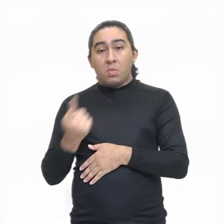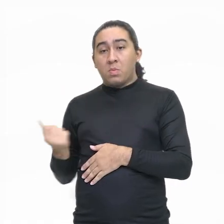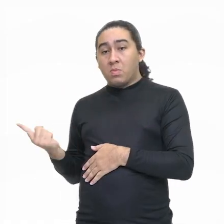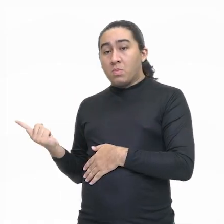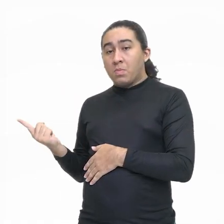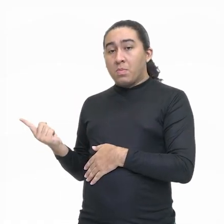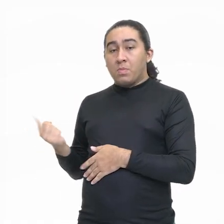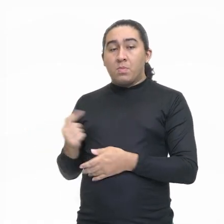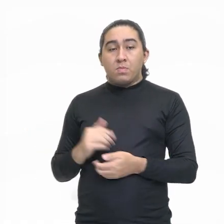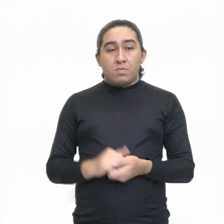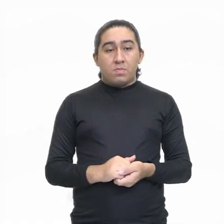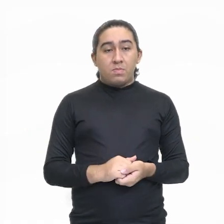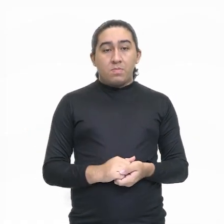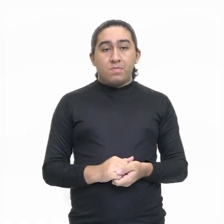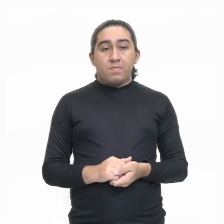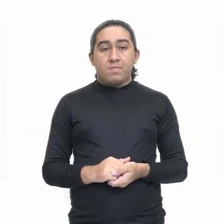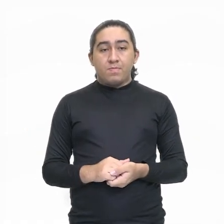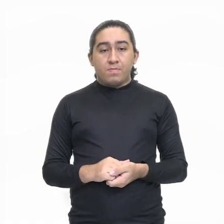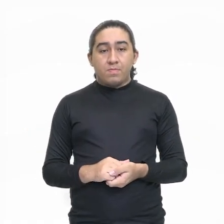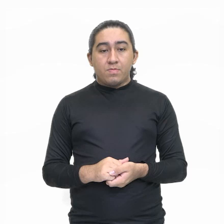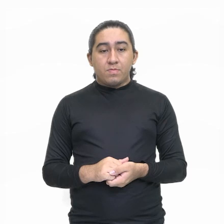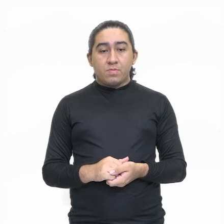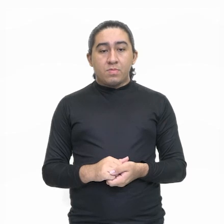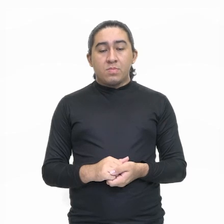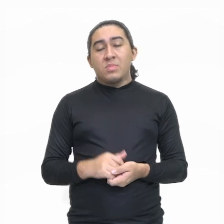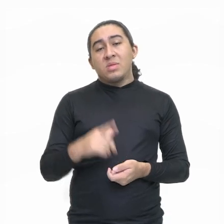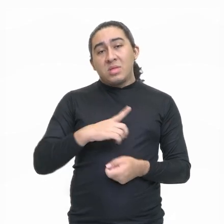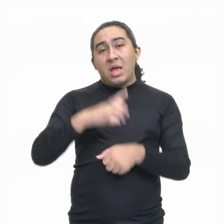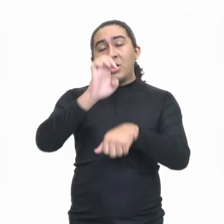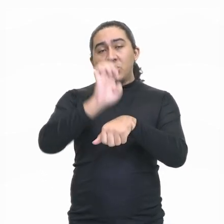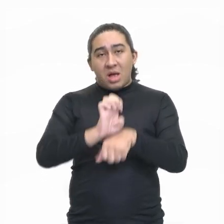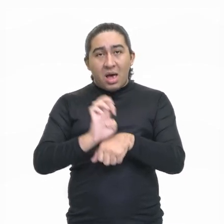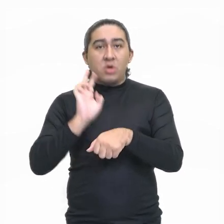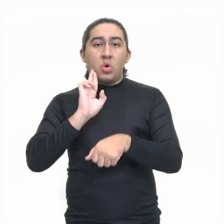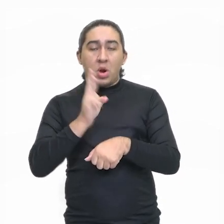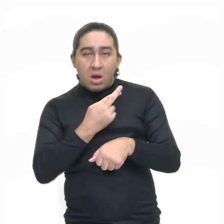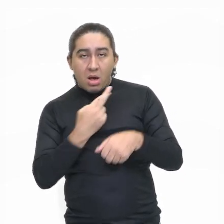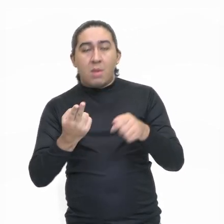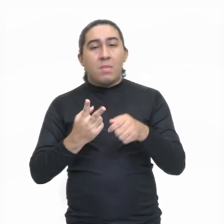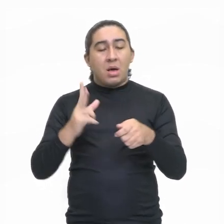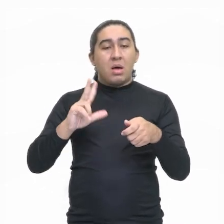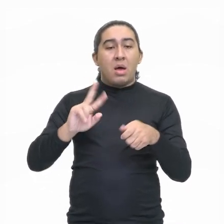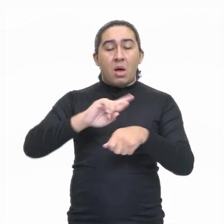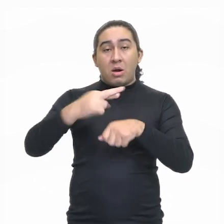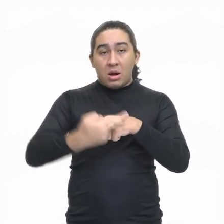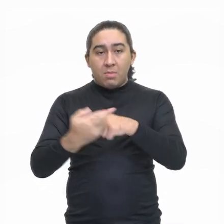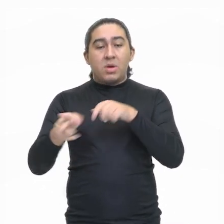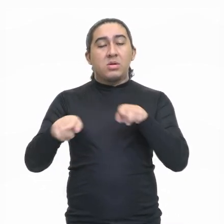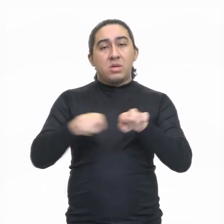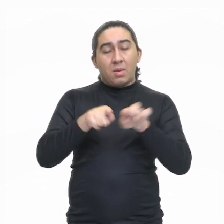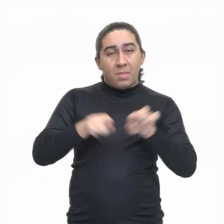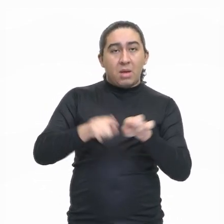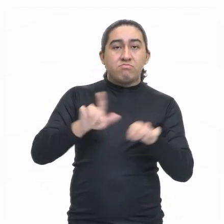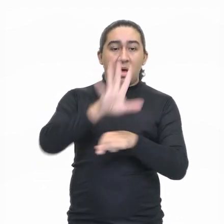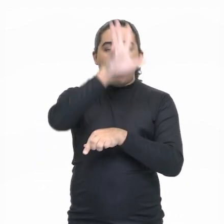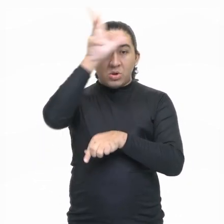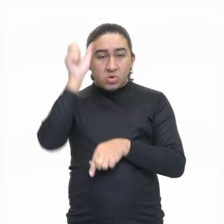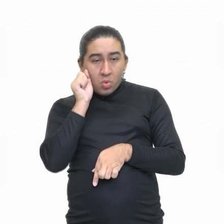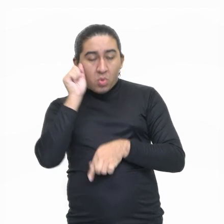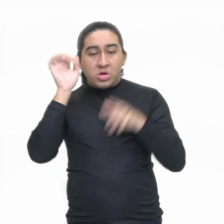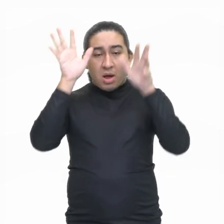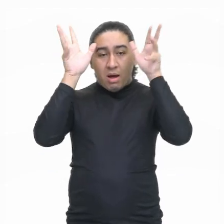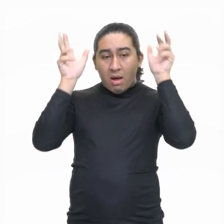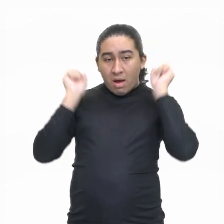no bioma Amazônia, né, ele compõe ali os estados de Roraima, Amazonas, Acre, Rondônia, Mato